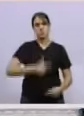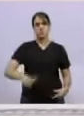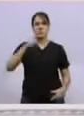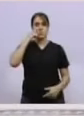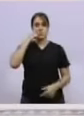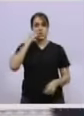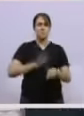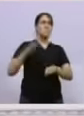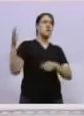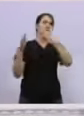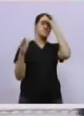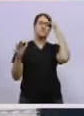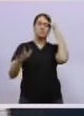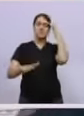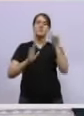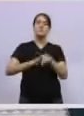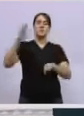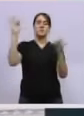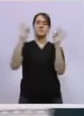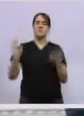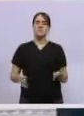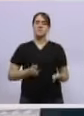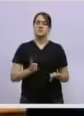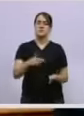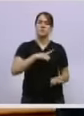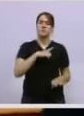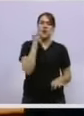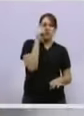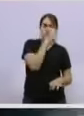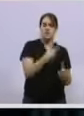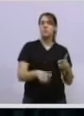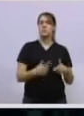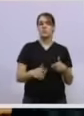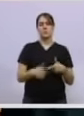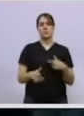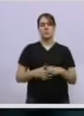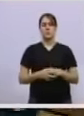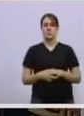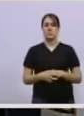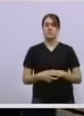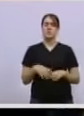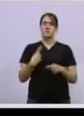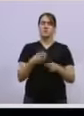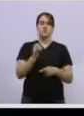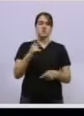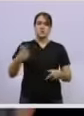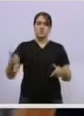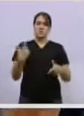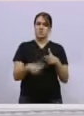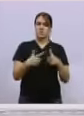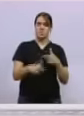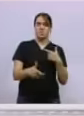dos homens, a mais feliz das mulheres, tem sempre uma dificuldade a vencer, porque senão ela não consegue ser feliz, porque senão a felicidade dela é